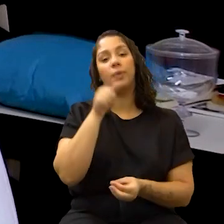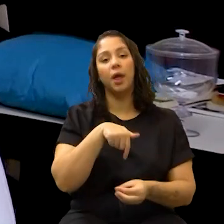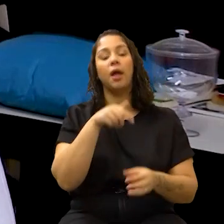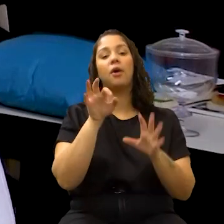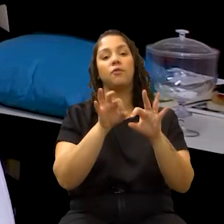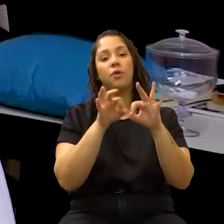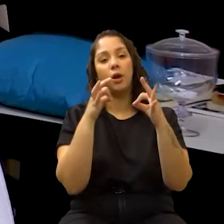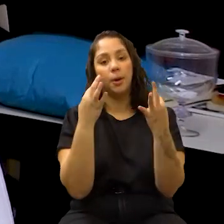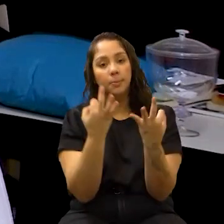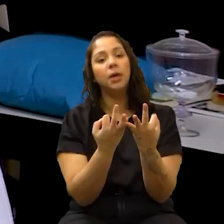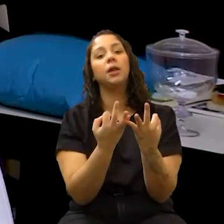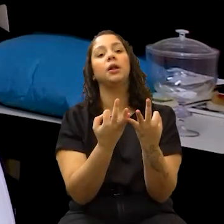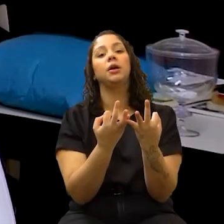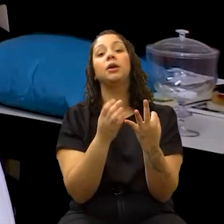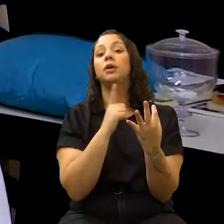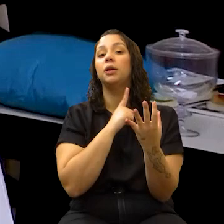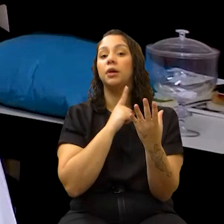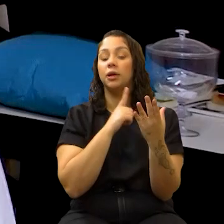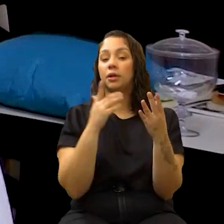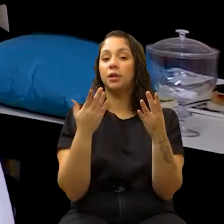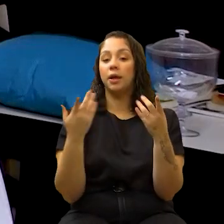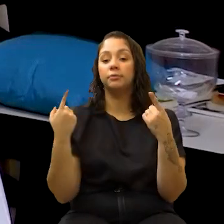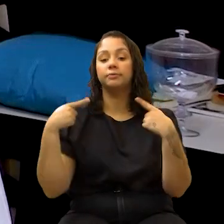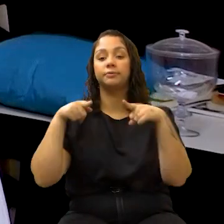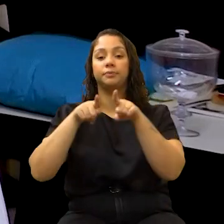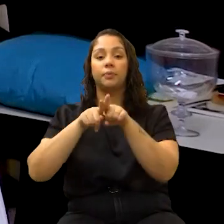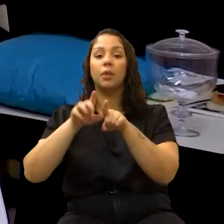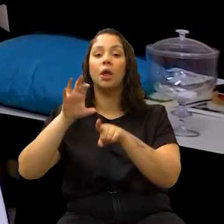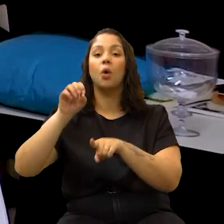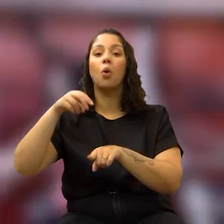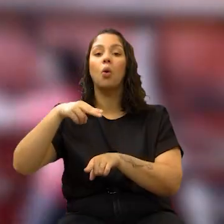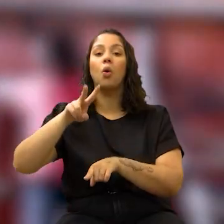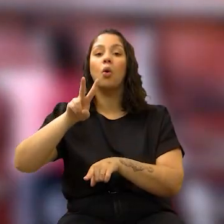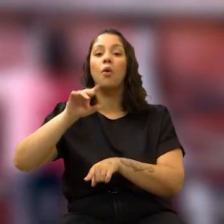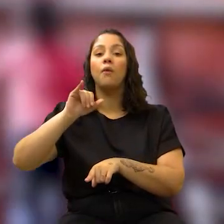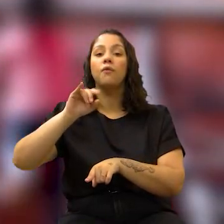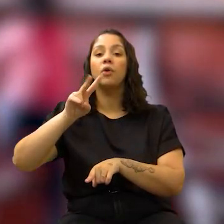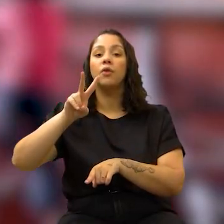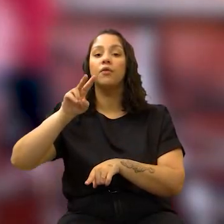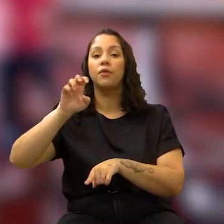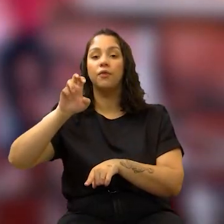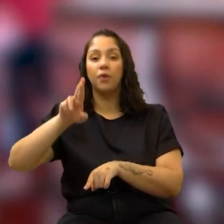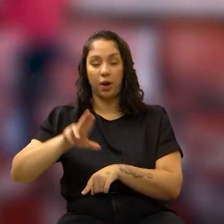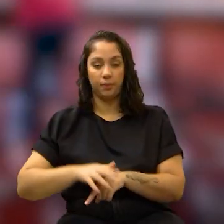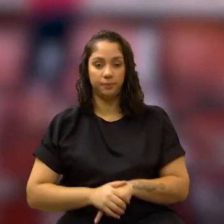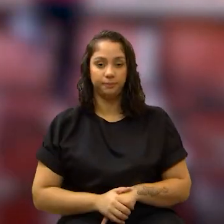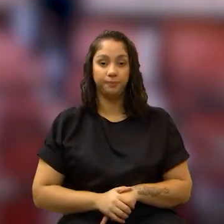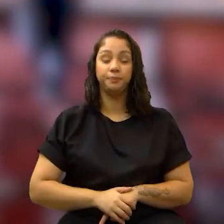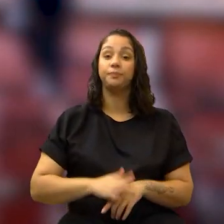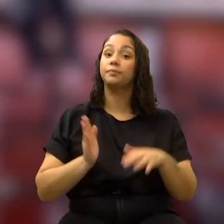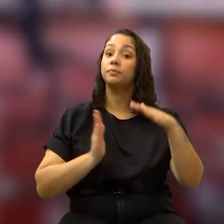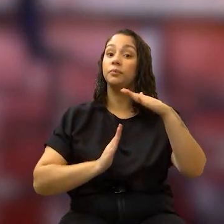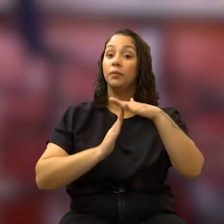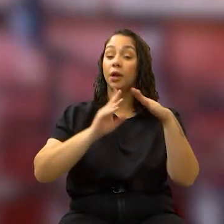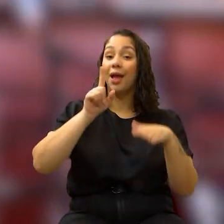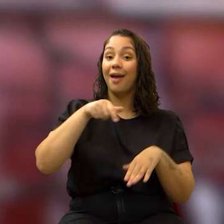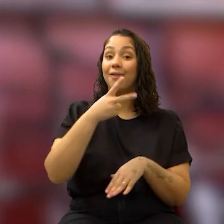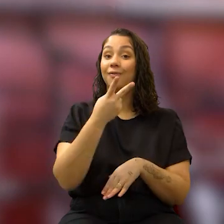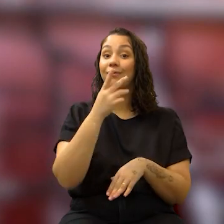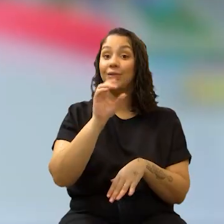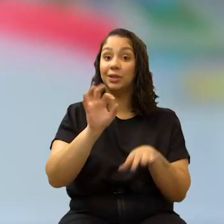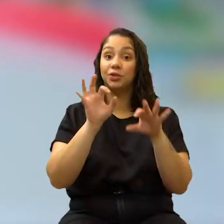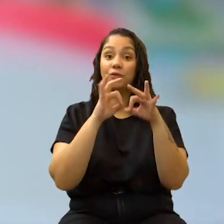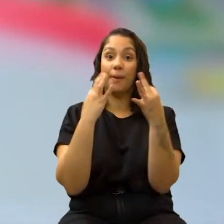realizado, então, por essas famílias que estão aí em parceria com o Conviver. A meta é ter 20 famílias cadastradas